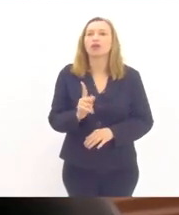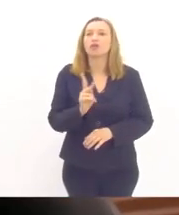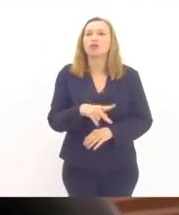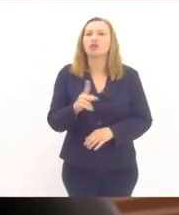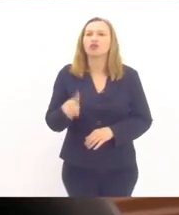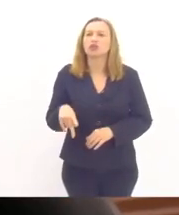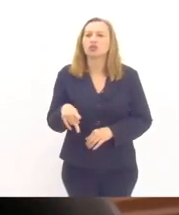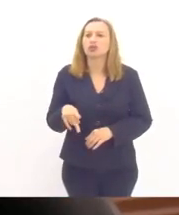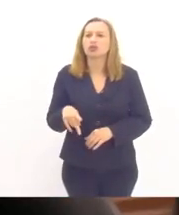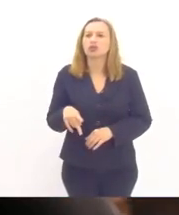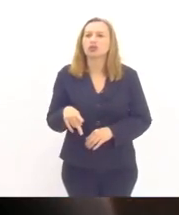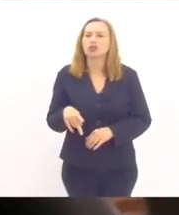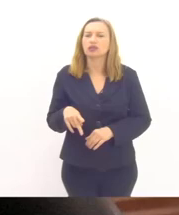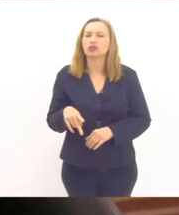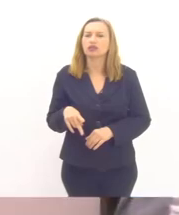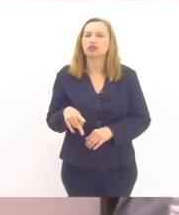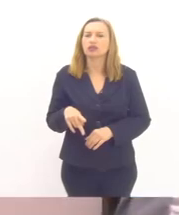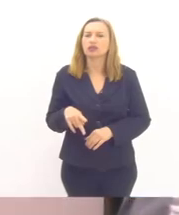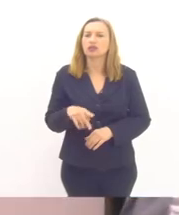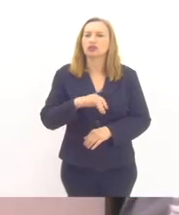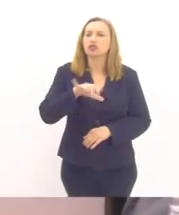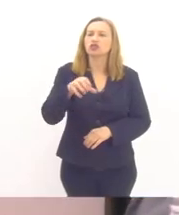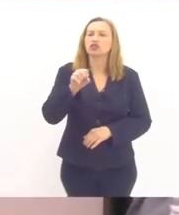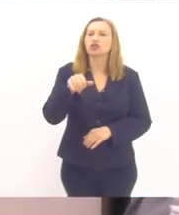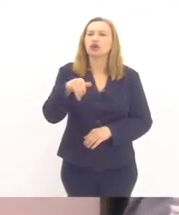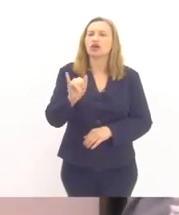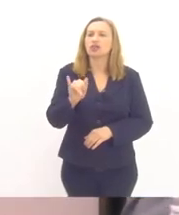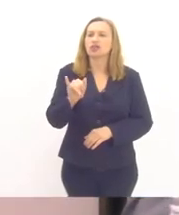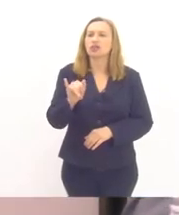professora Joyce, você está com o microfone sem fio?